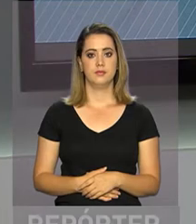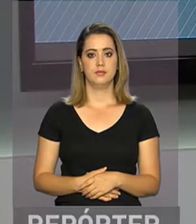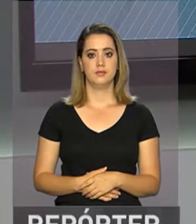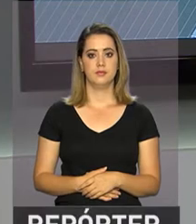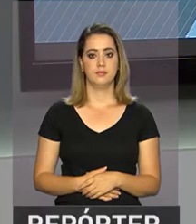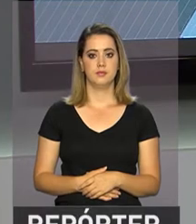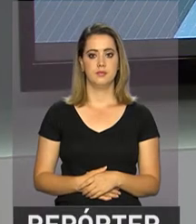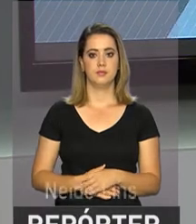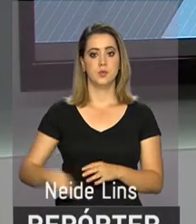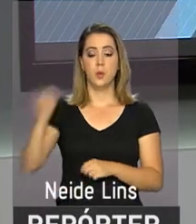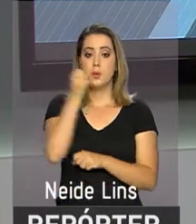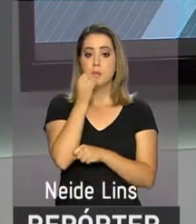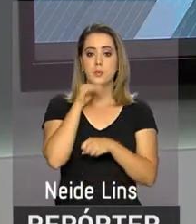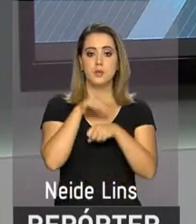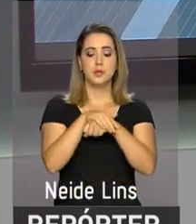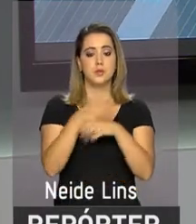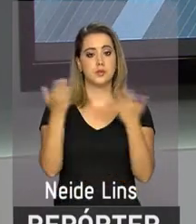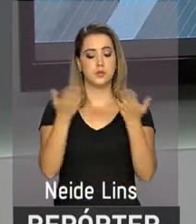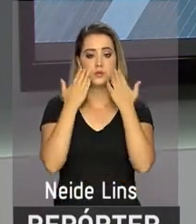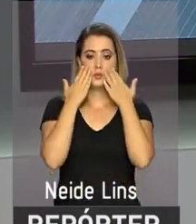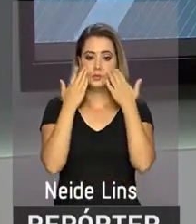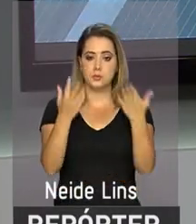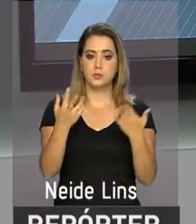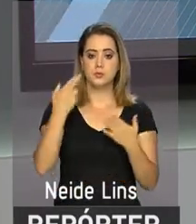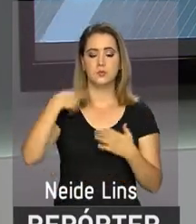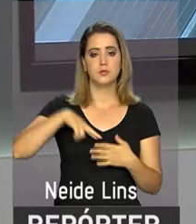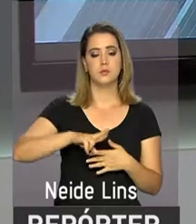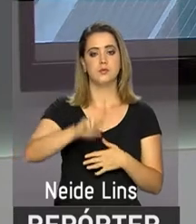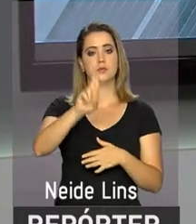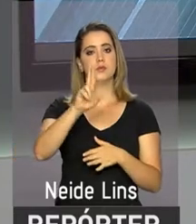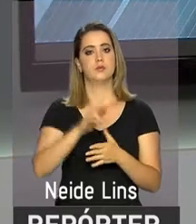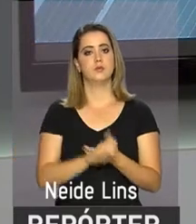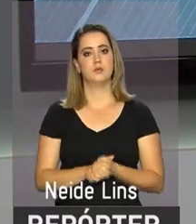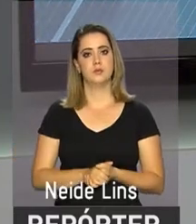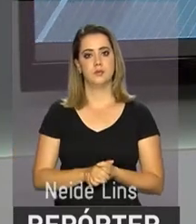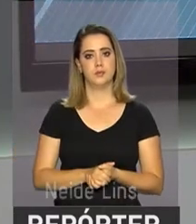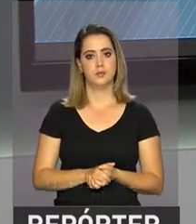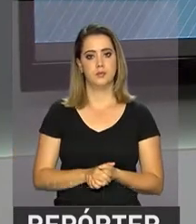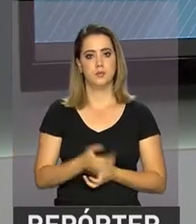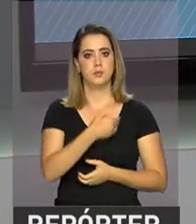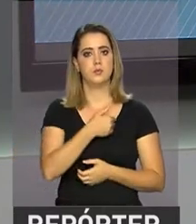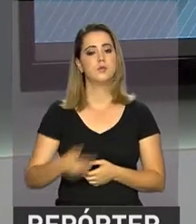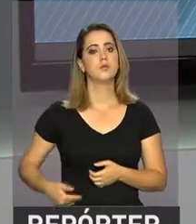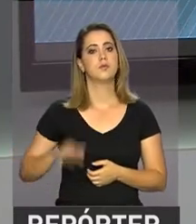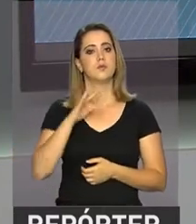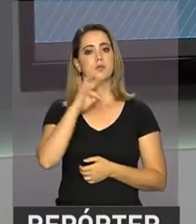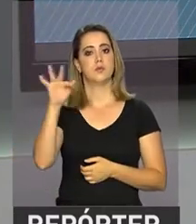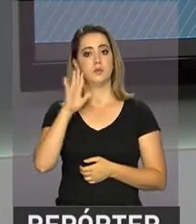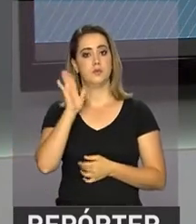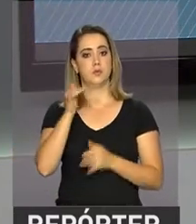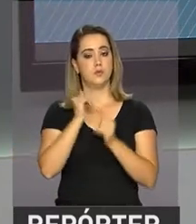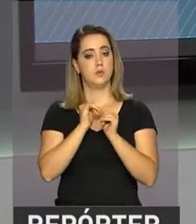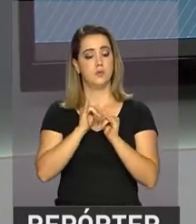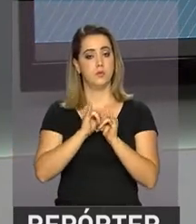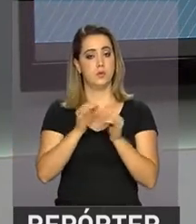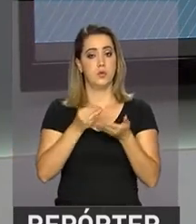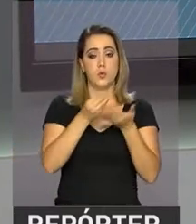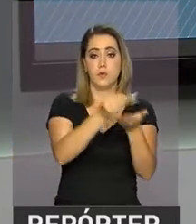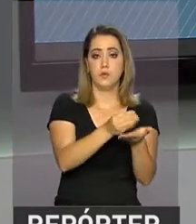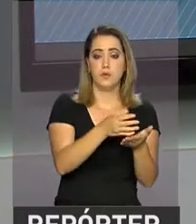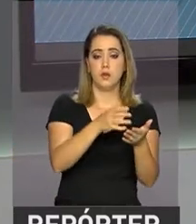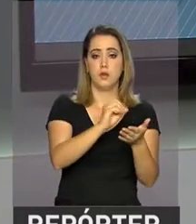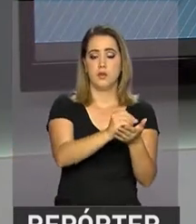olá boa noite no ar mais uma edição do repórter nbr o governo federal acaba de entregar